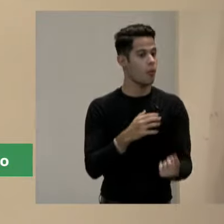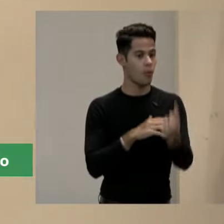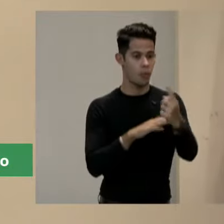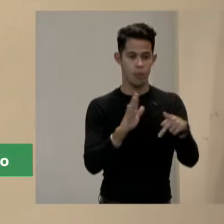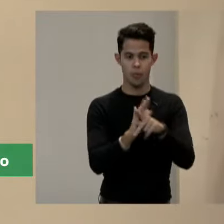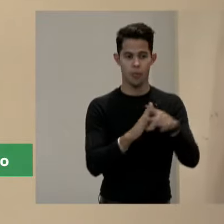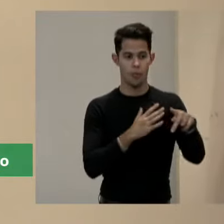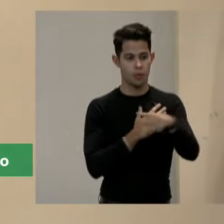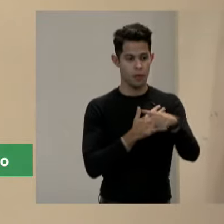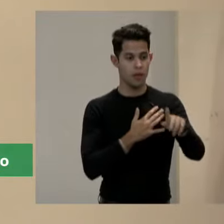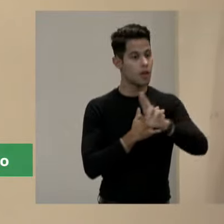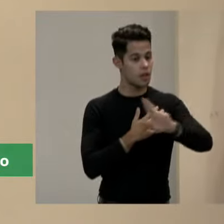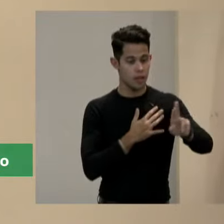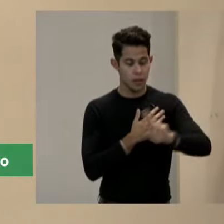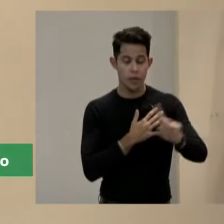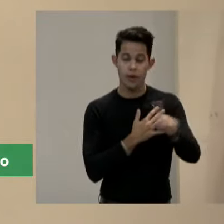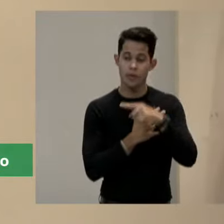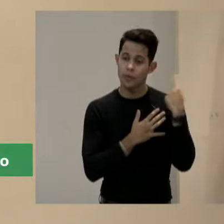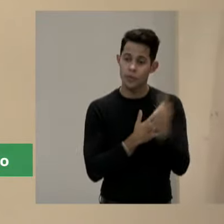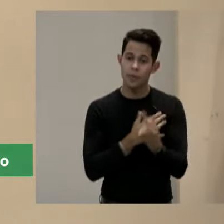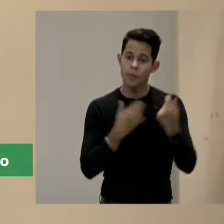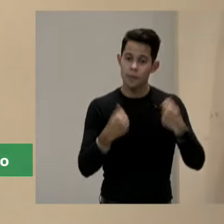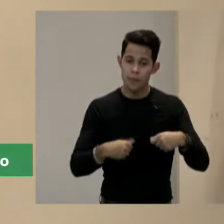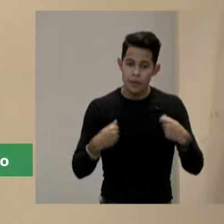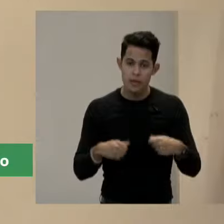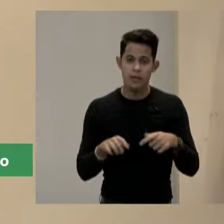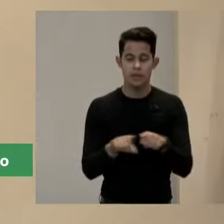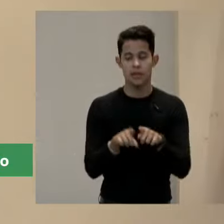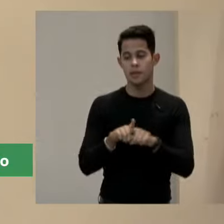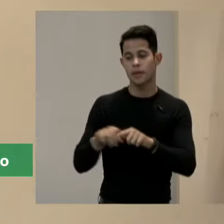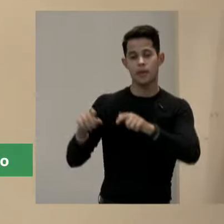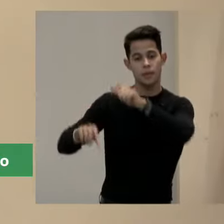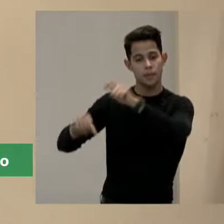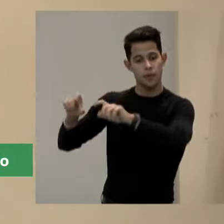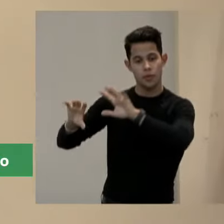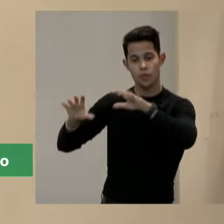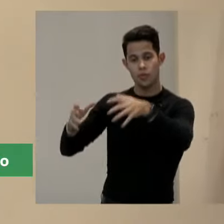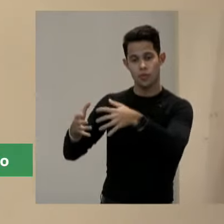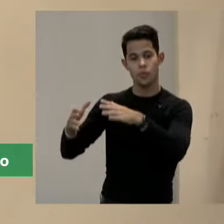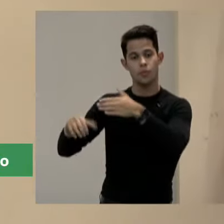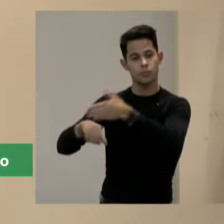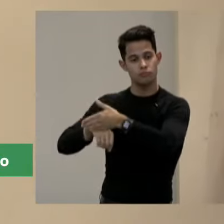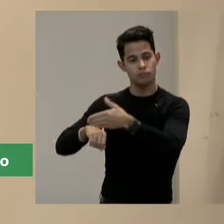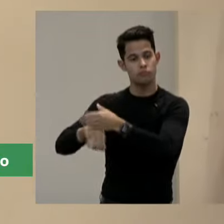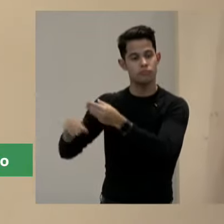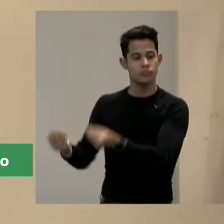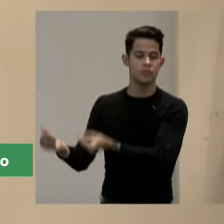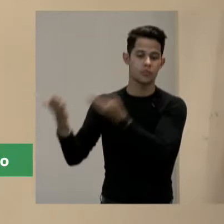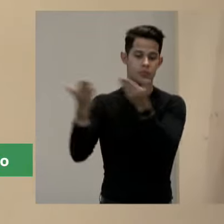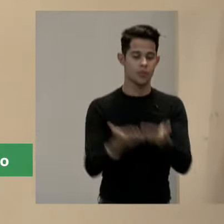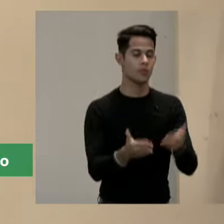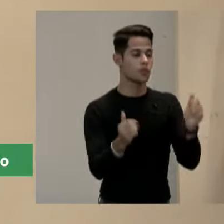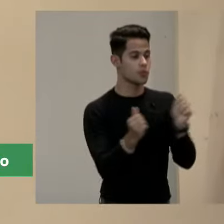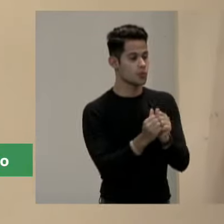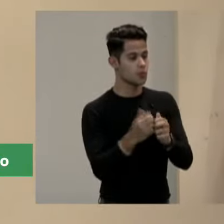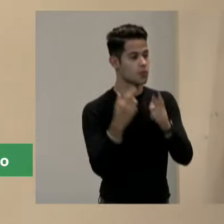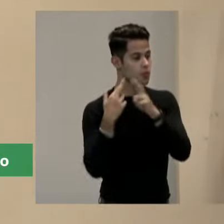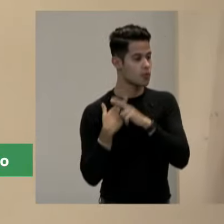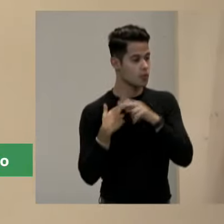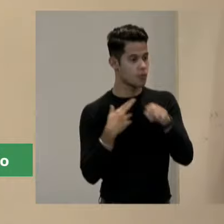dos professores. Nós temos que trazer as outras partes que também têm essa parcela de responsabilidade de trazer